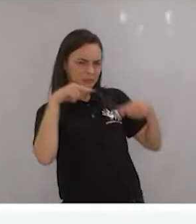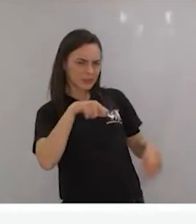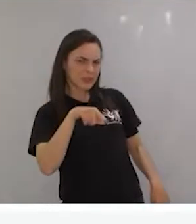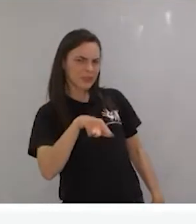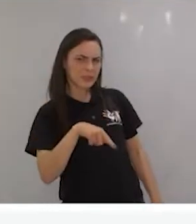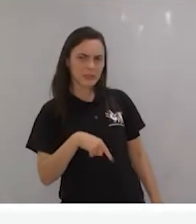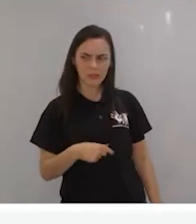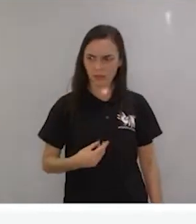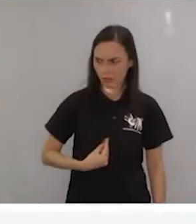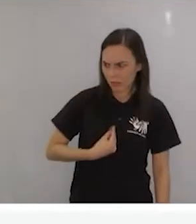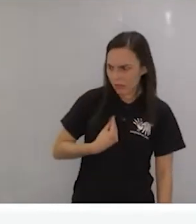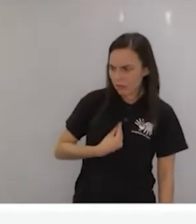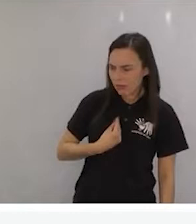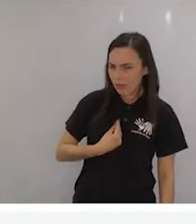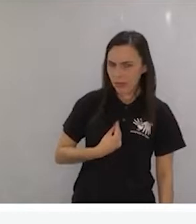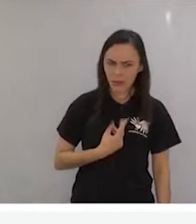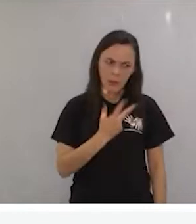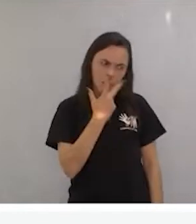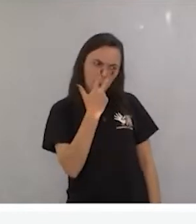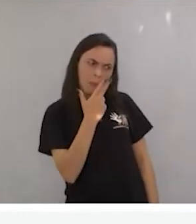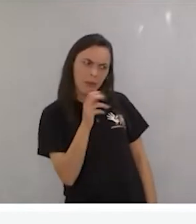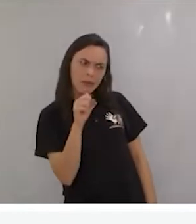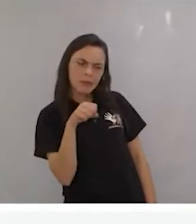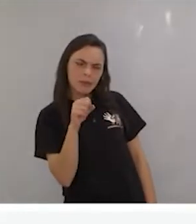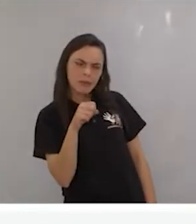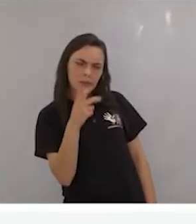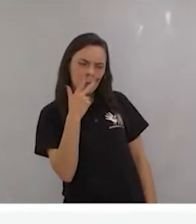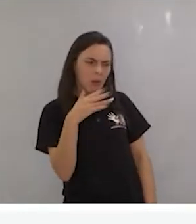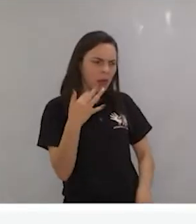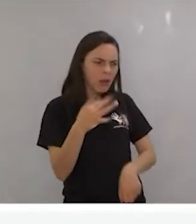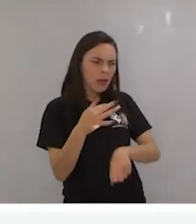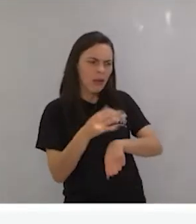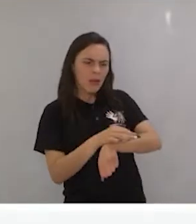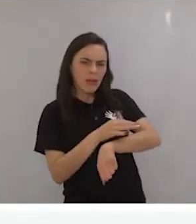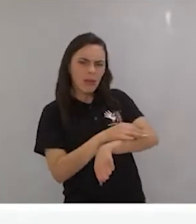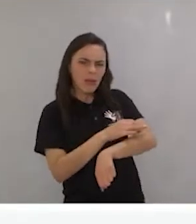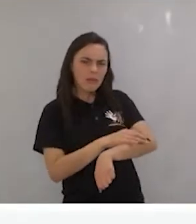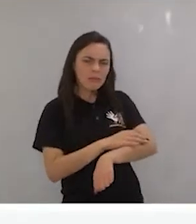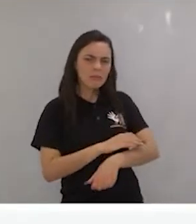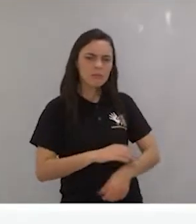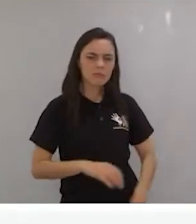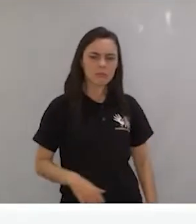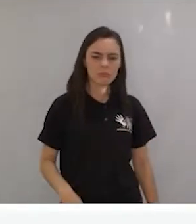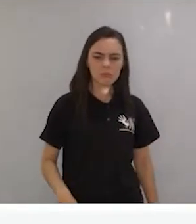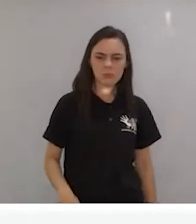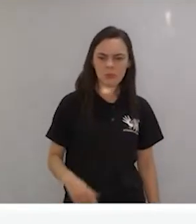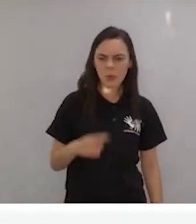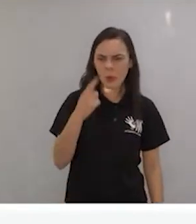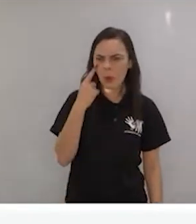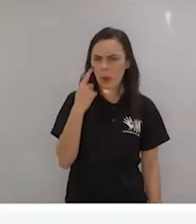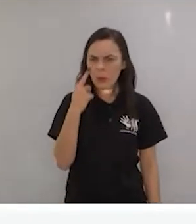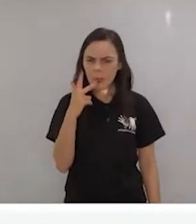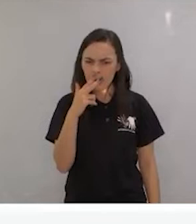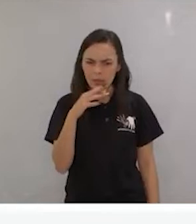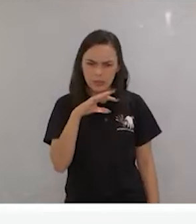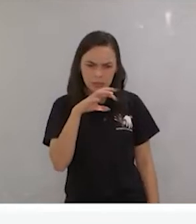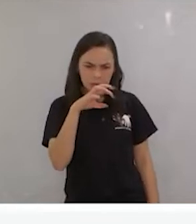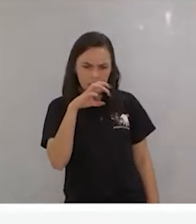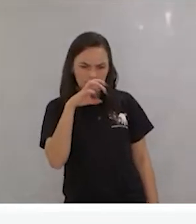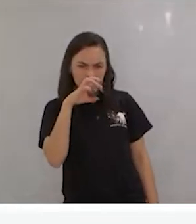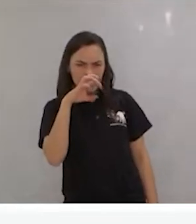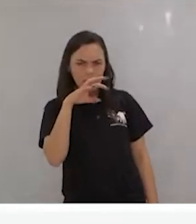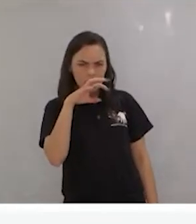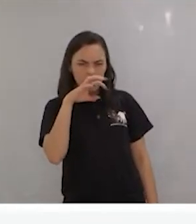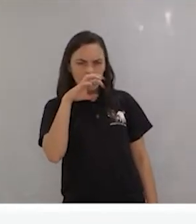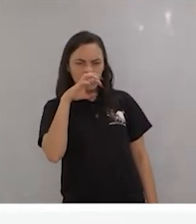Está vivo? Acho que sim, mas machucado. Veja como ele respira com